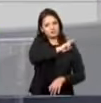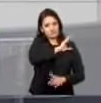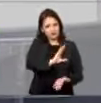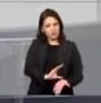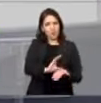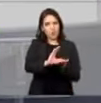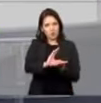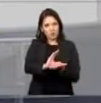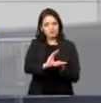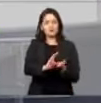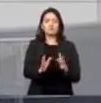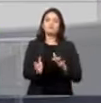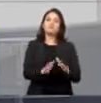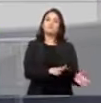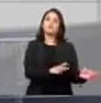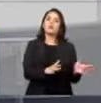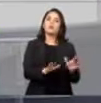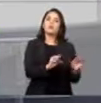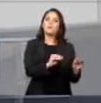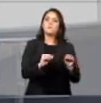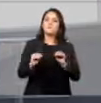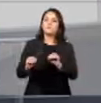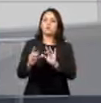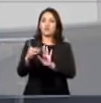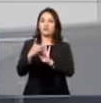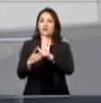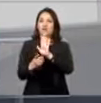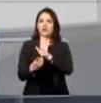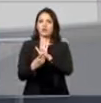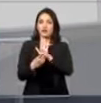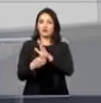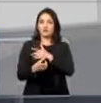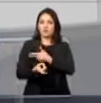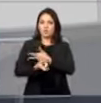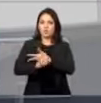Isto foi modificado por decreto do Poder Executivo,